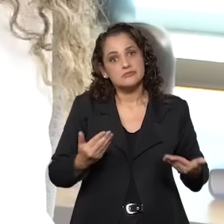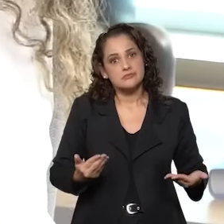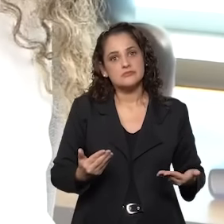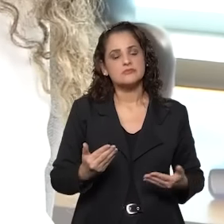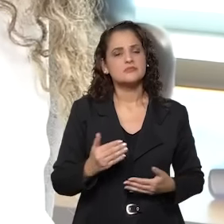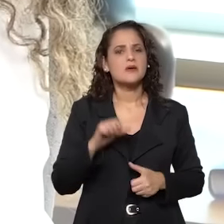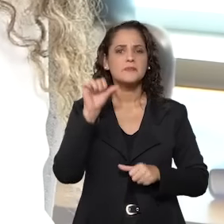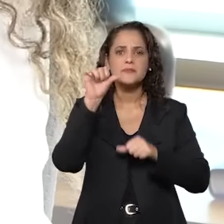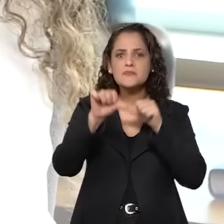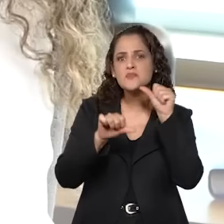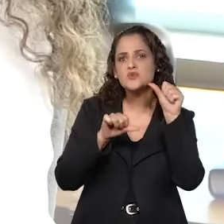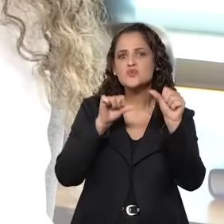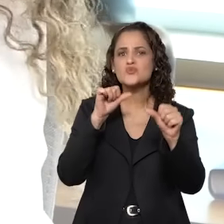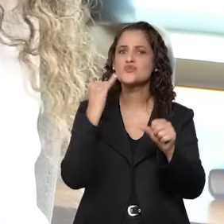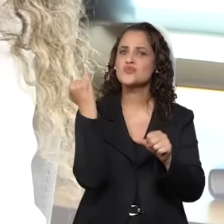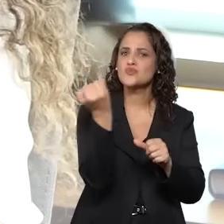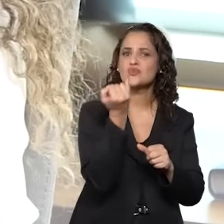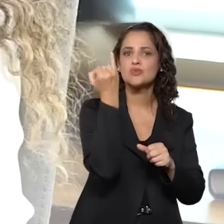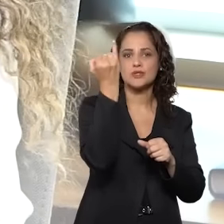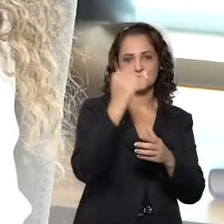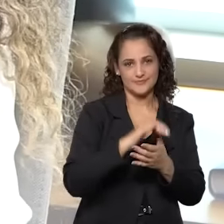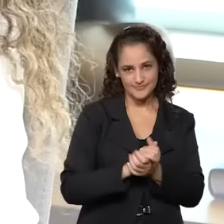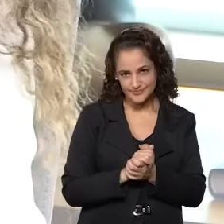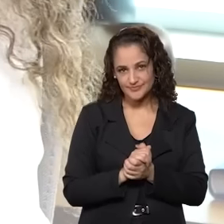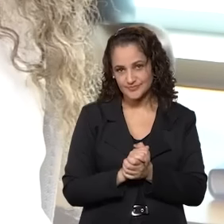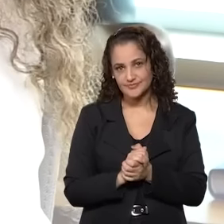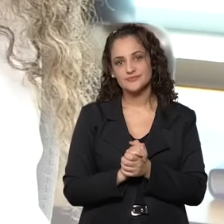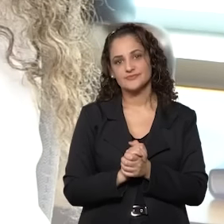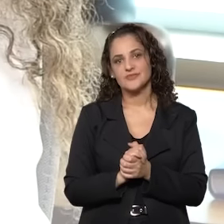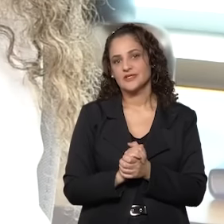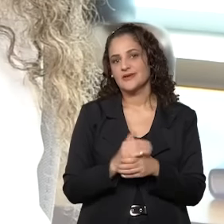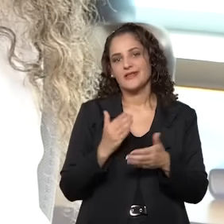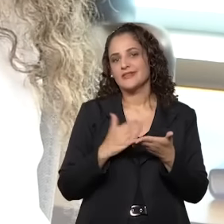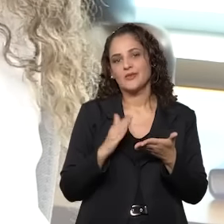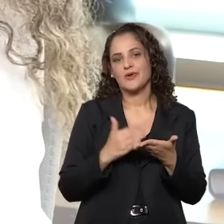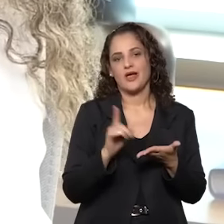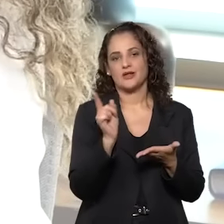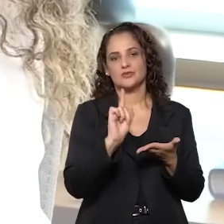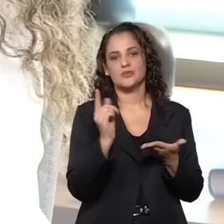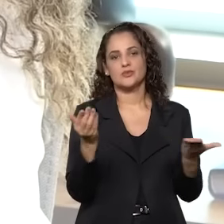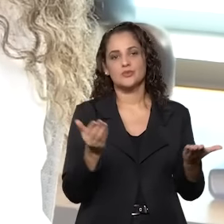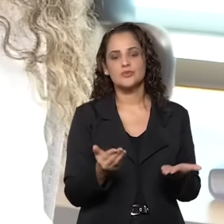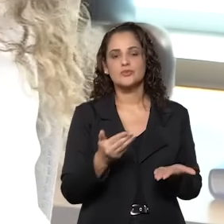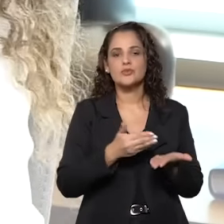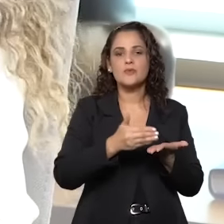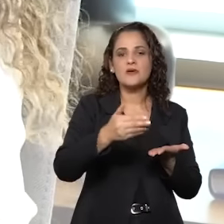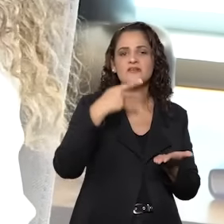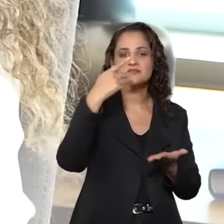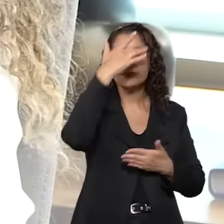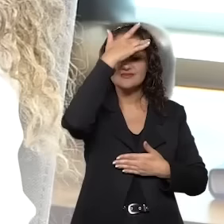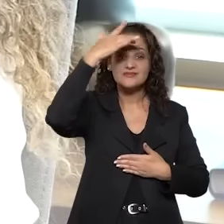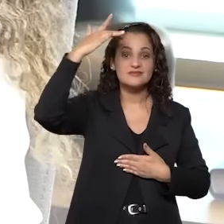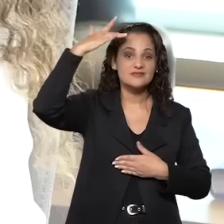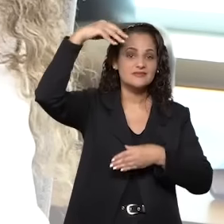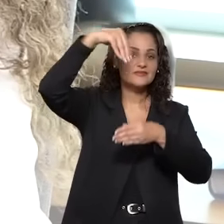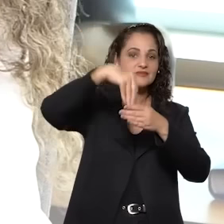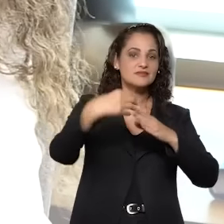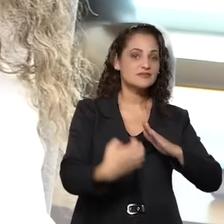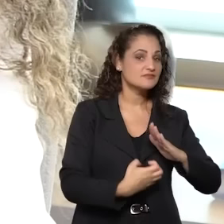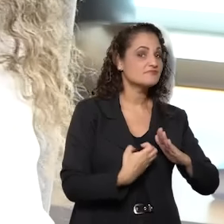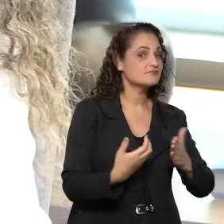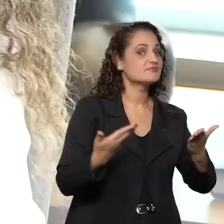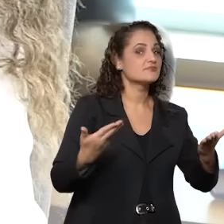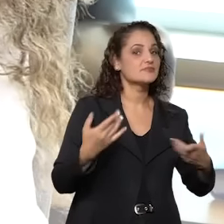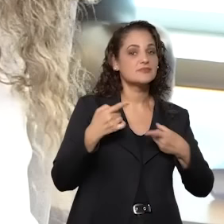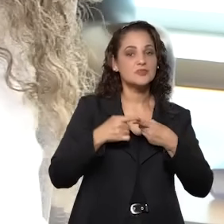e não é à toa que hoje a gente começa a se falar de saúde mental dentro das organizações porque gente antes da pandemia a gente